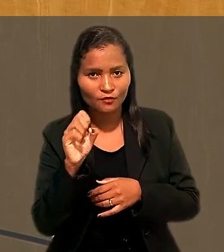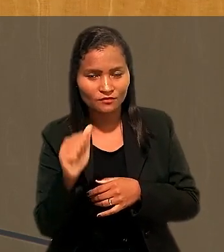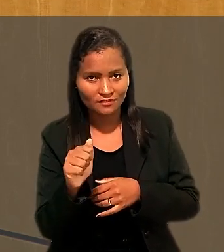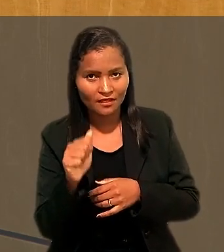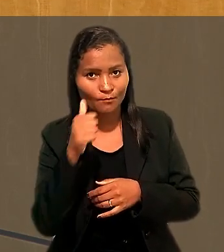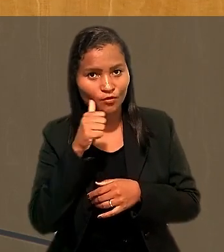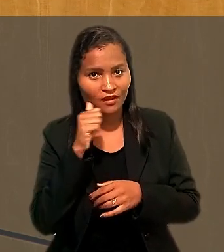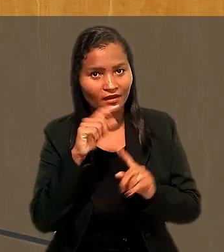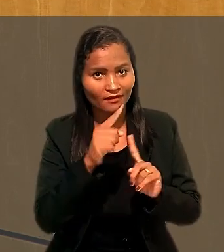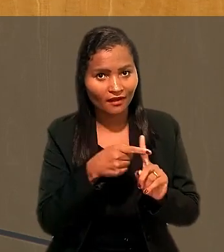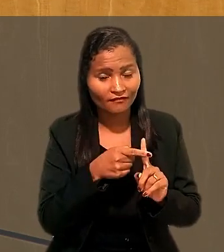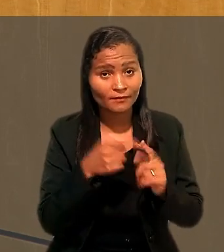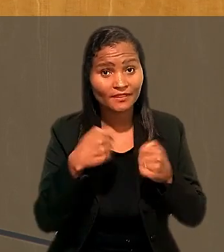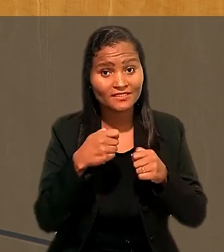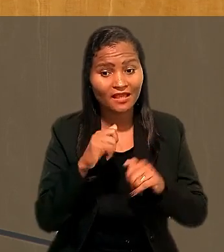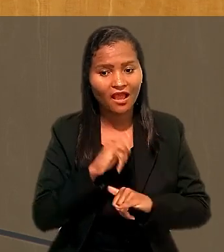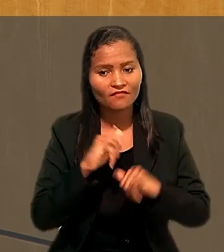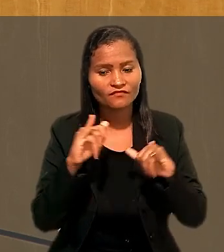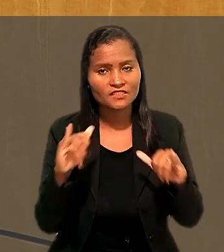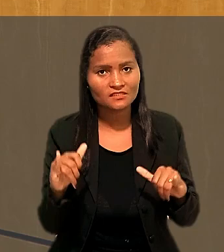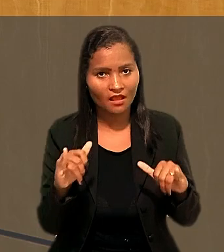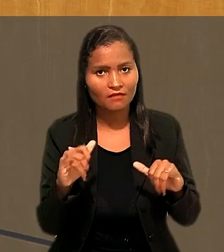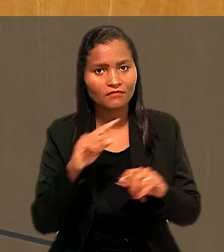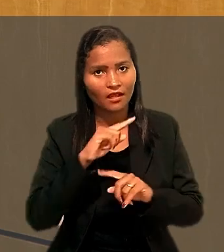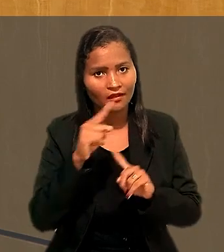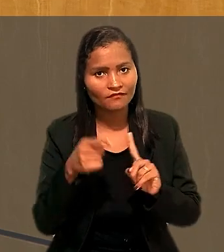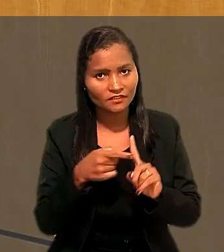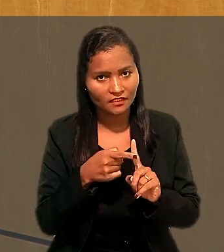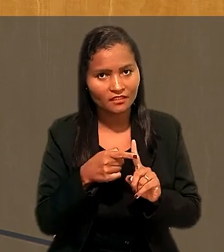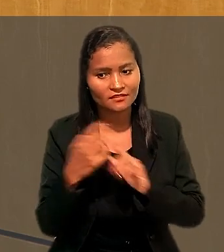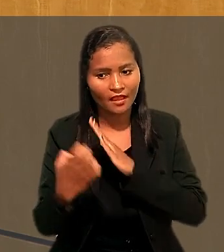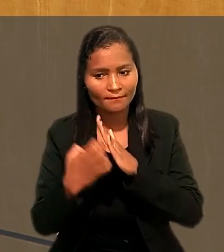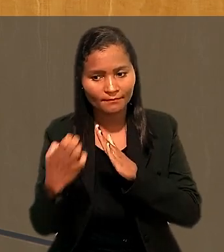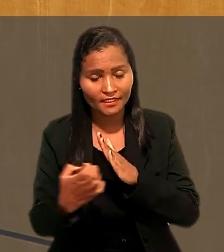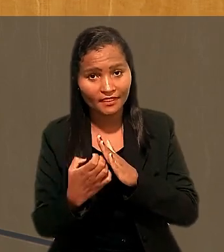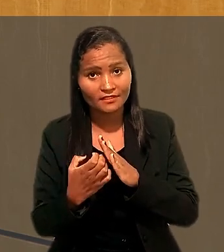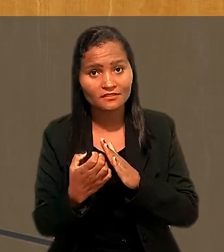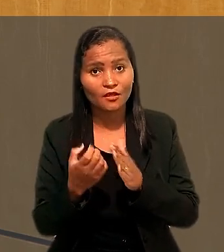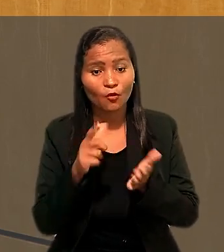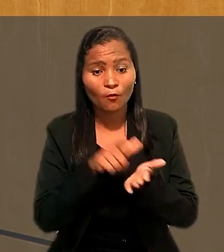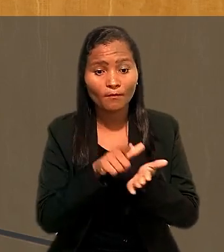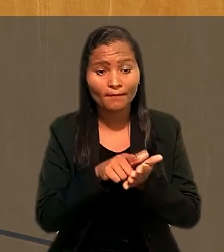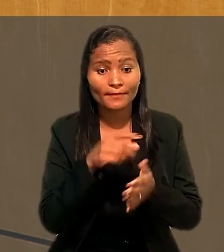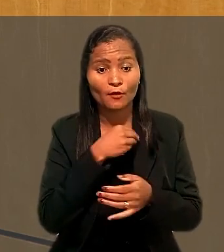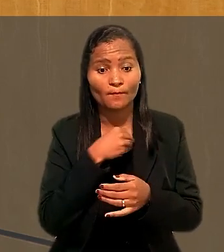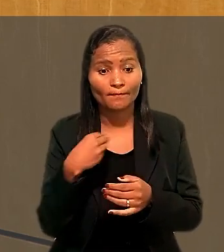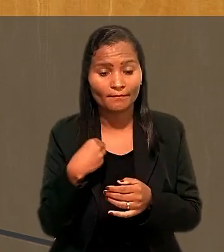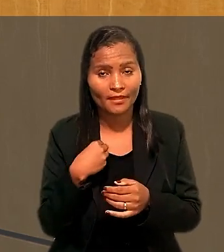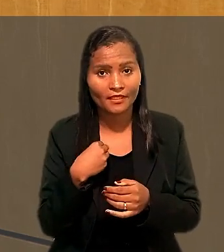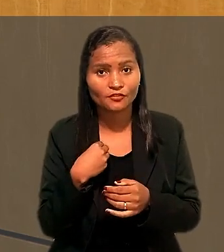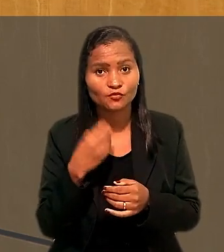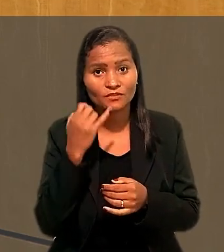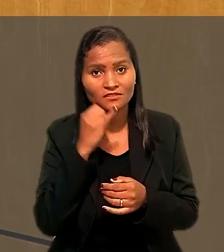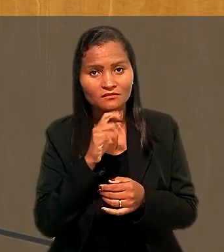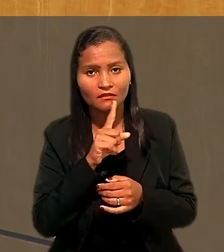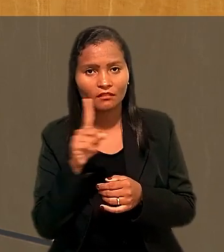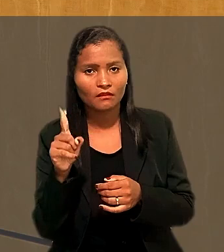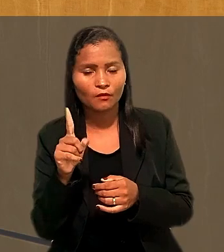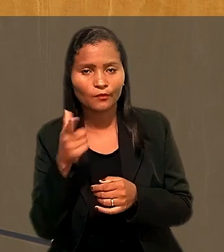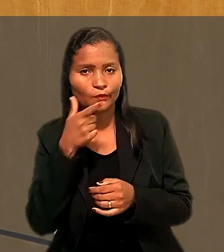gestantes, elas deveriam comunicar a gravidez ao empregador com declaração médica, sob pena de a